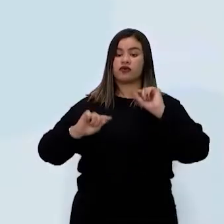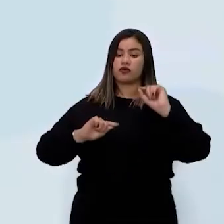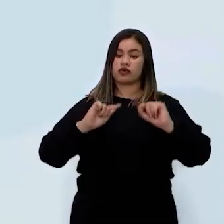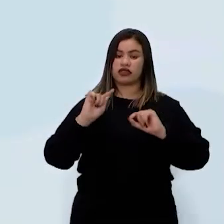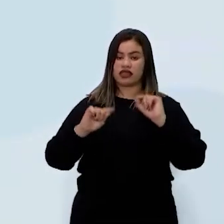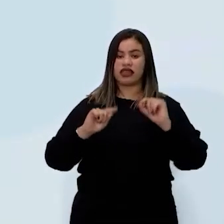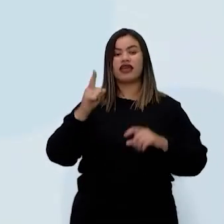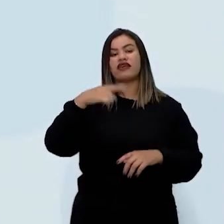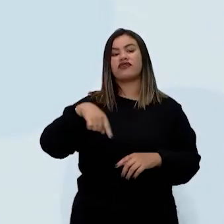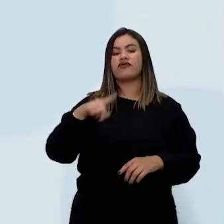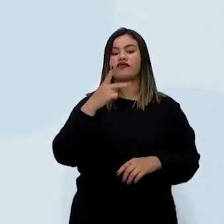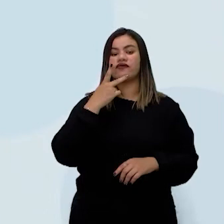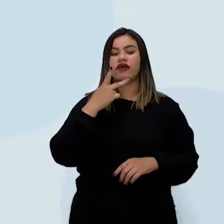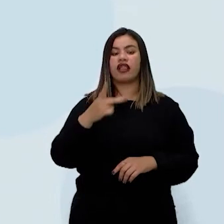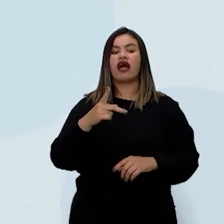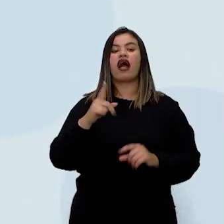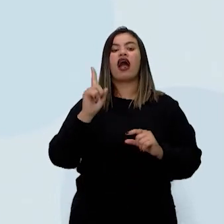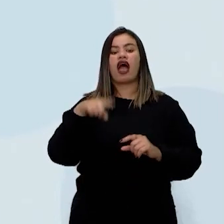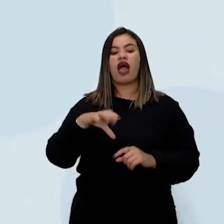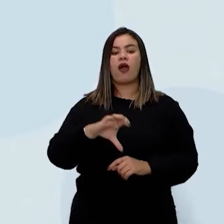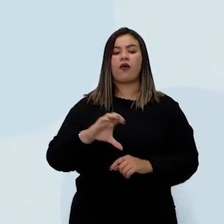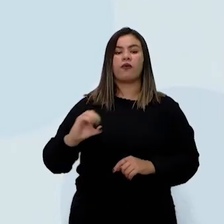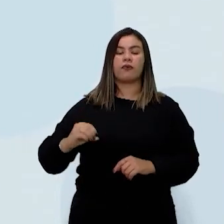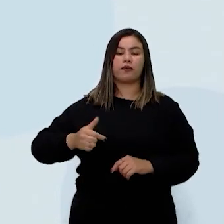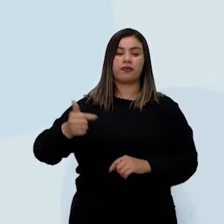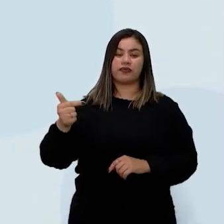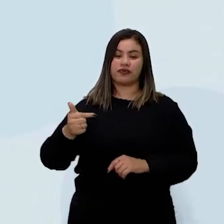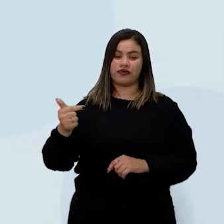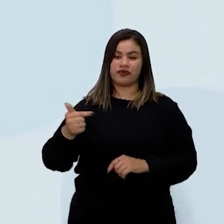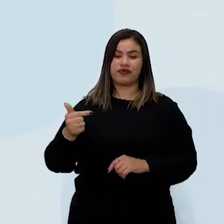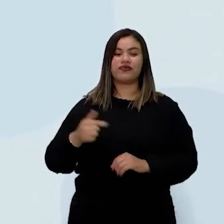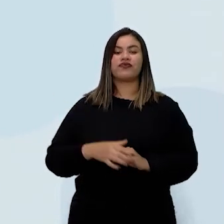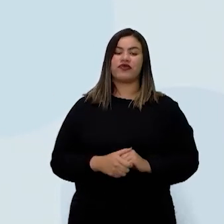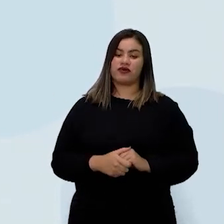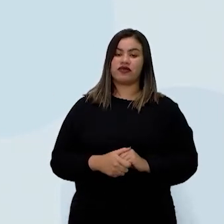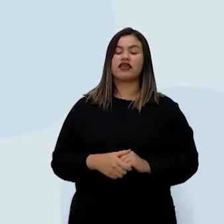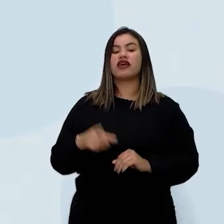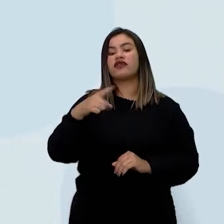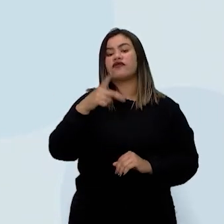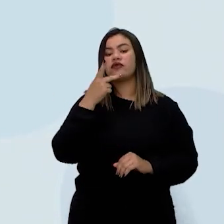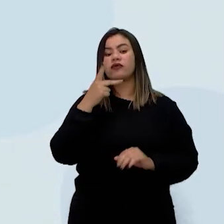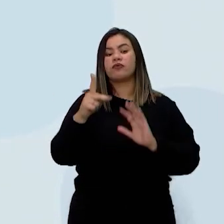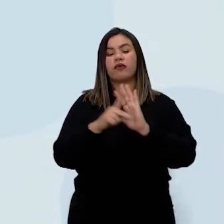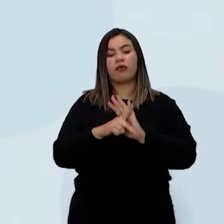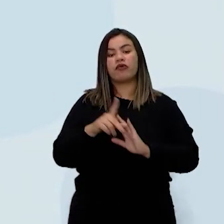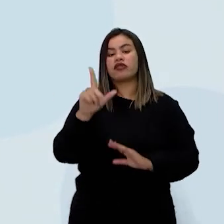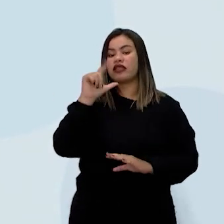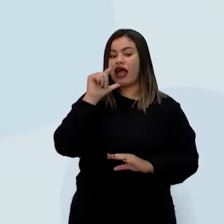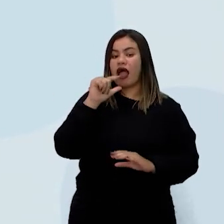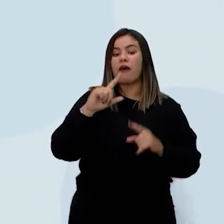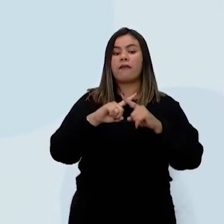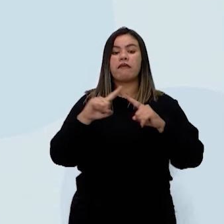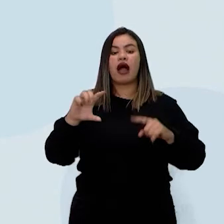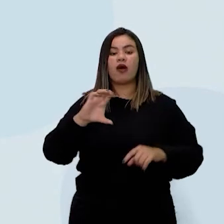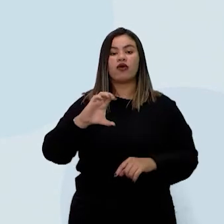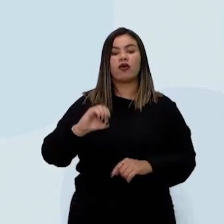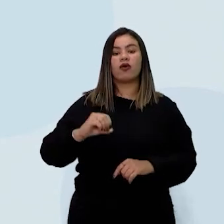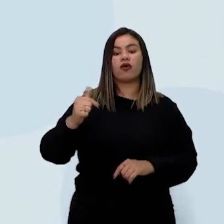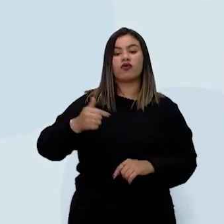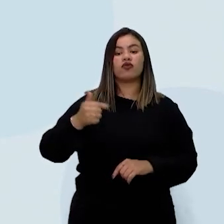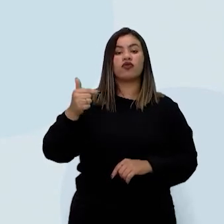gente vai abordar também, é o ciclo do carbono, né? A gente falou bastante aí do ciclo da água, mas o ciclo do carbono